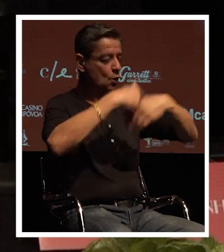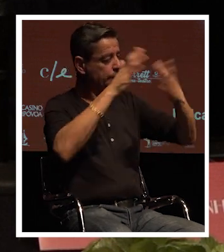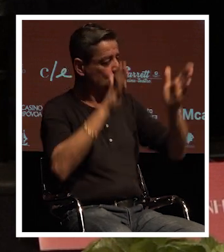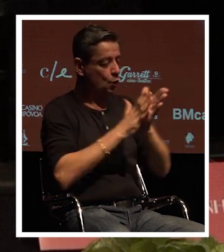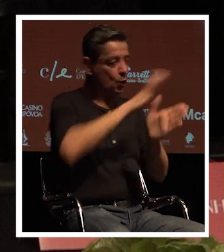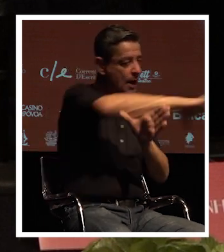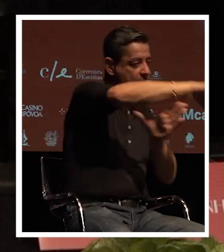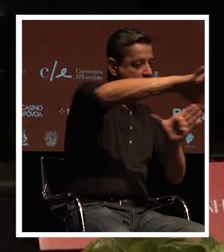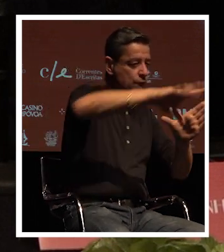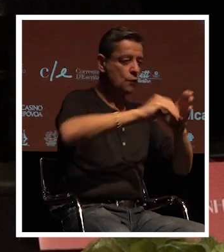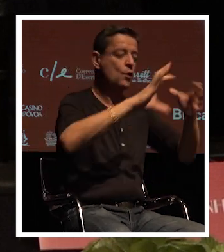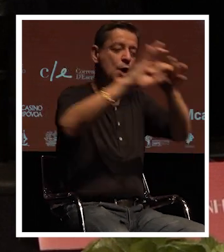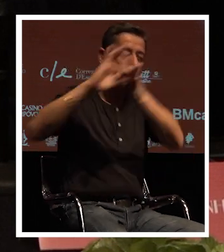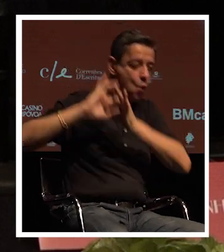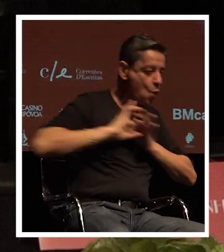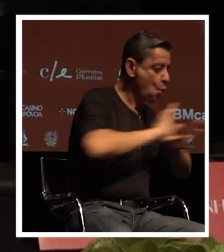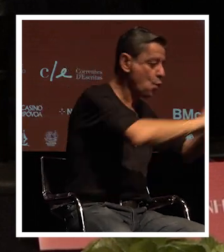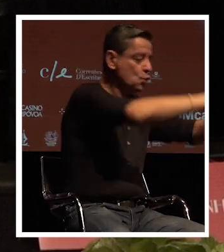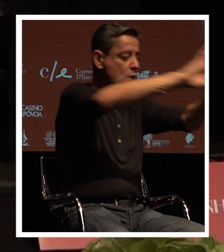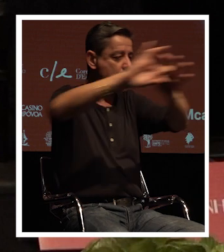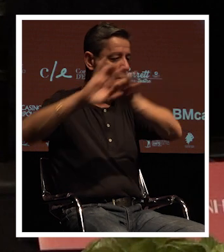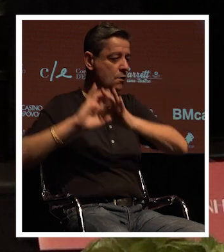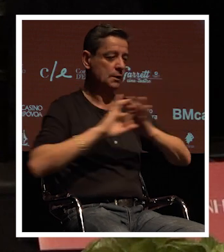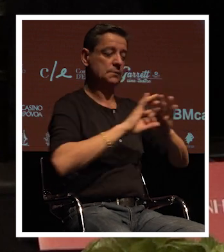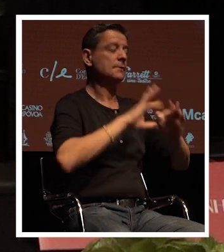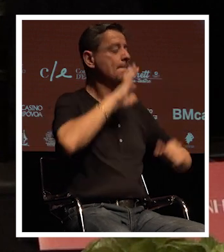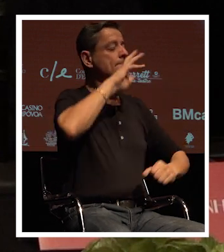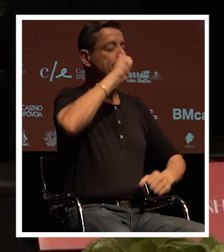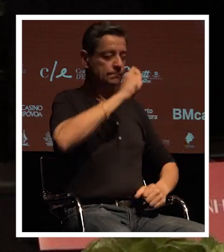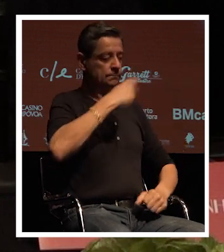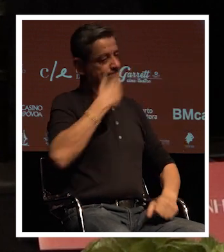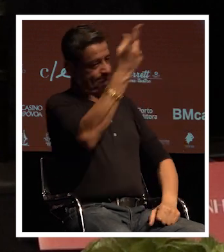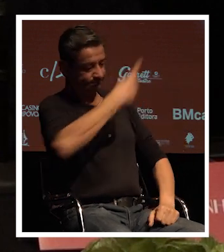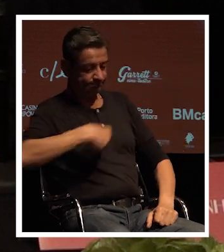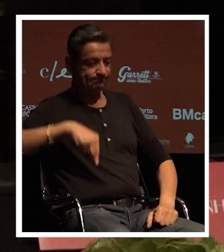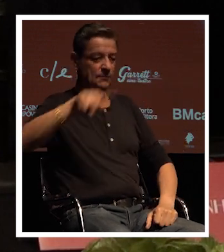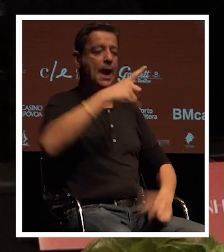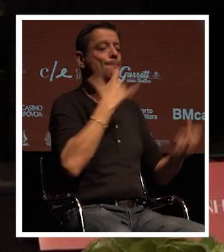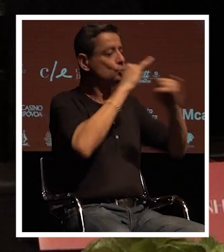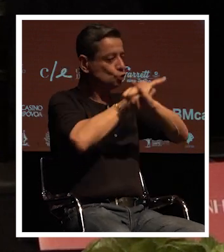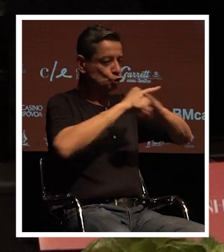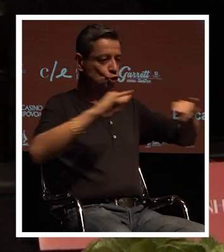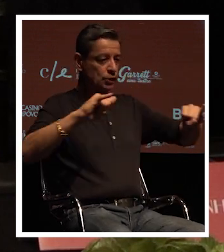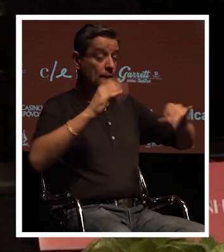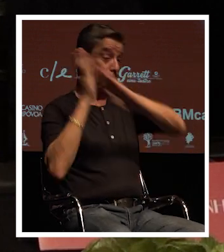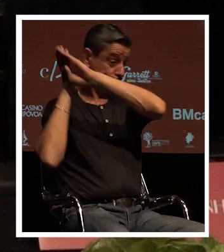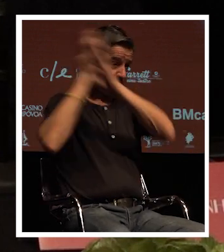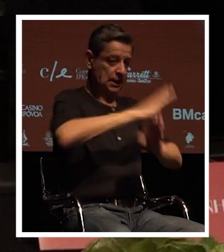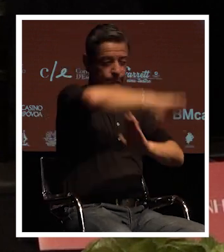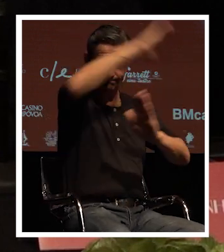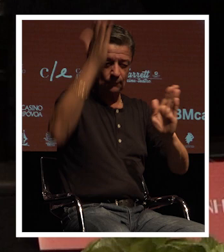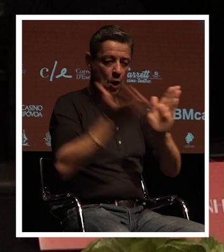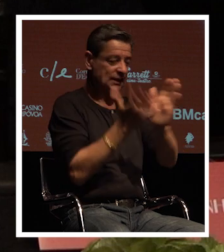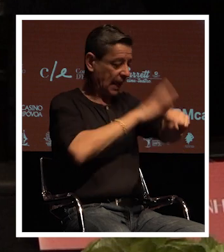envolvam e nos unam nessa massa mãe que somos é impossível que o machado corta a raiz do